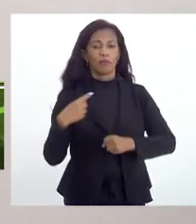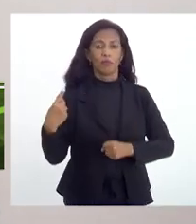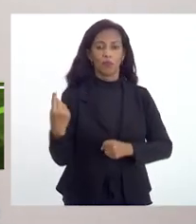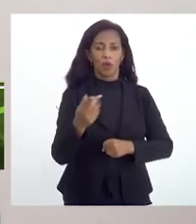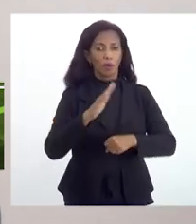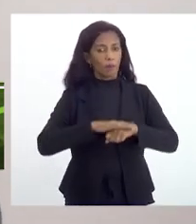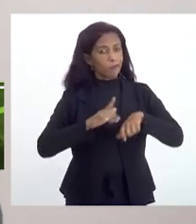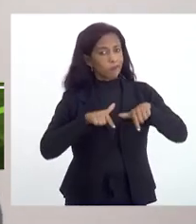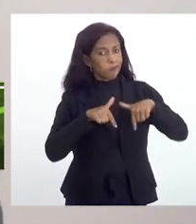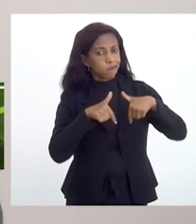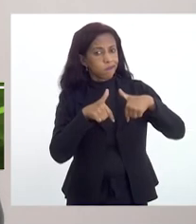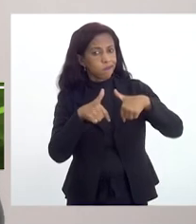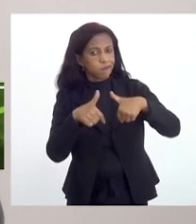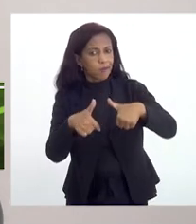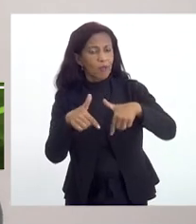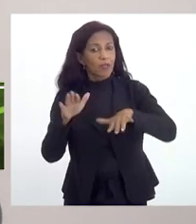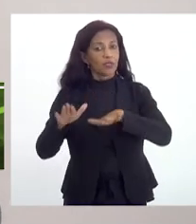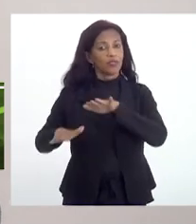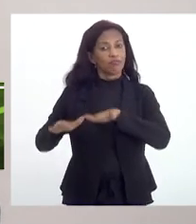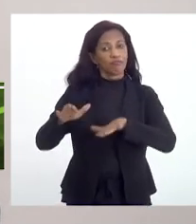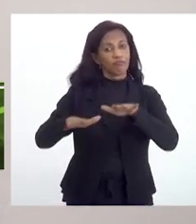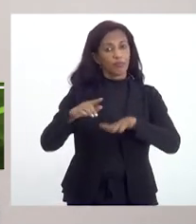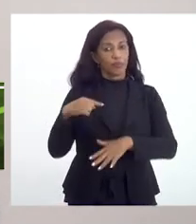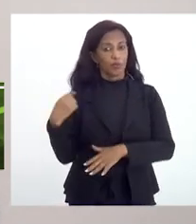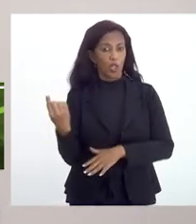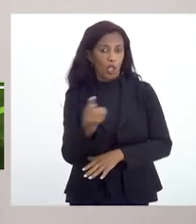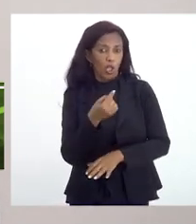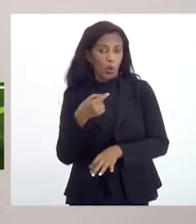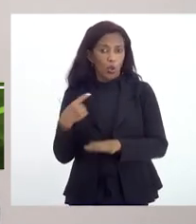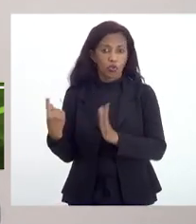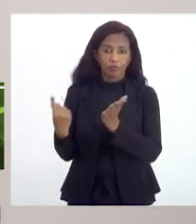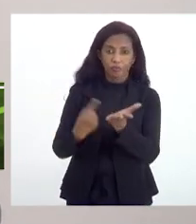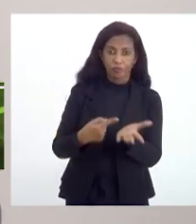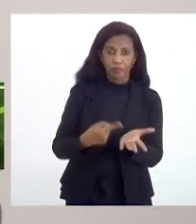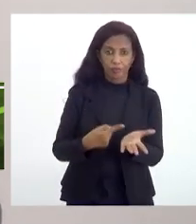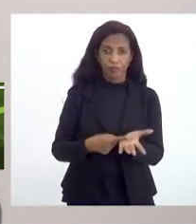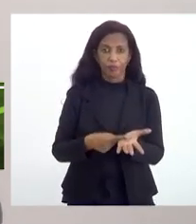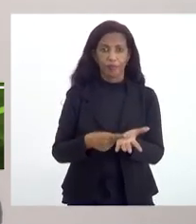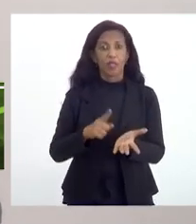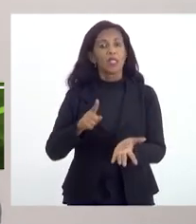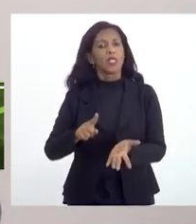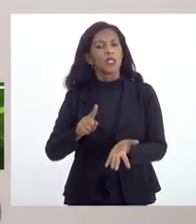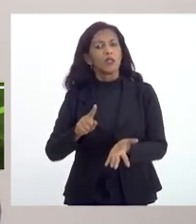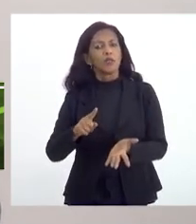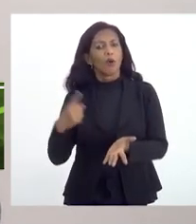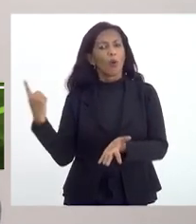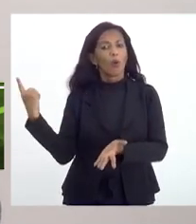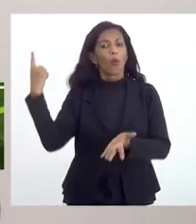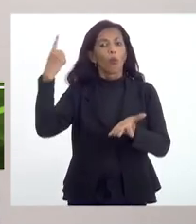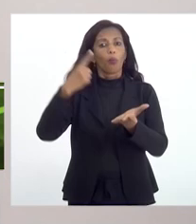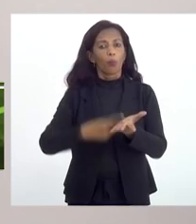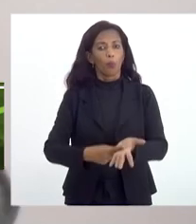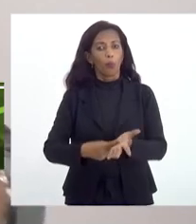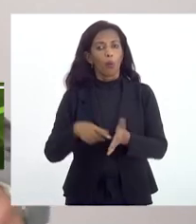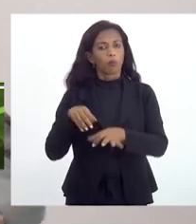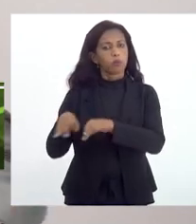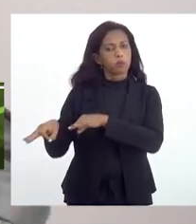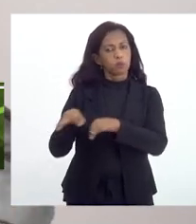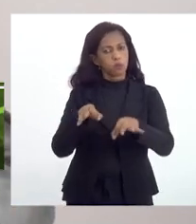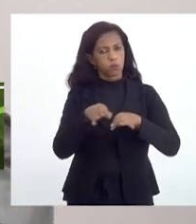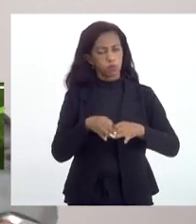executarmos de acordo com aquilo que nós propusermos. Isso vai significar o cumprimento ao nosso plano.